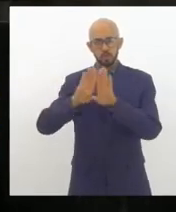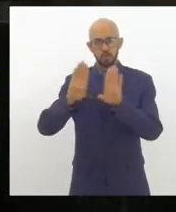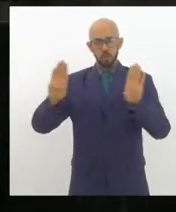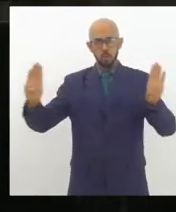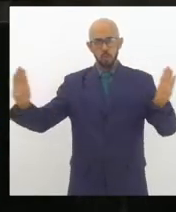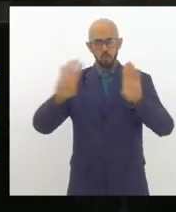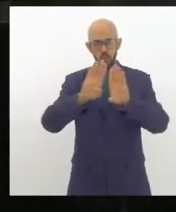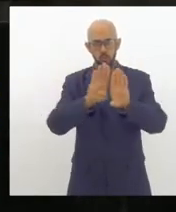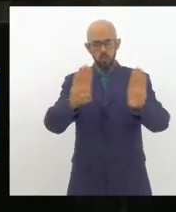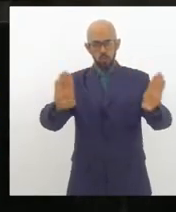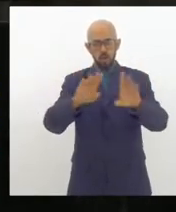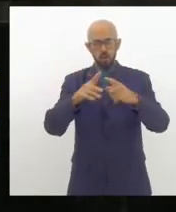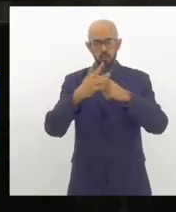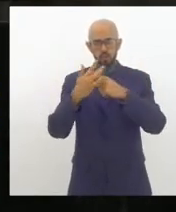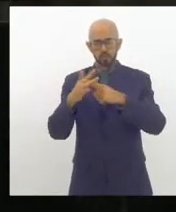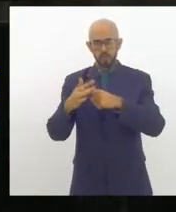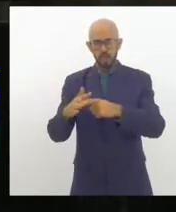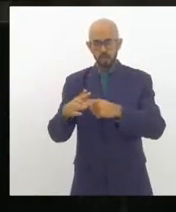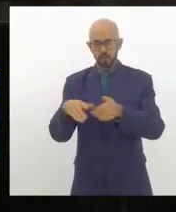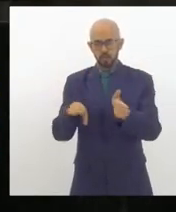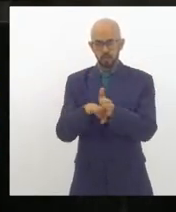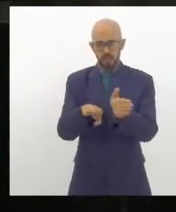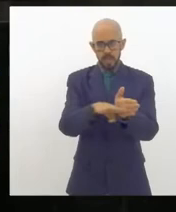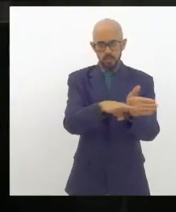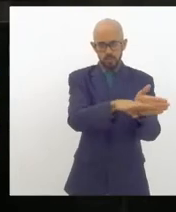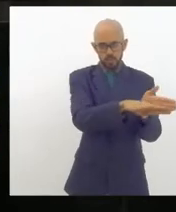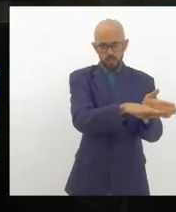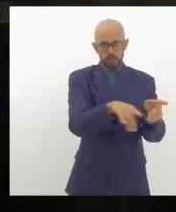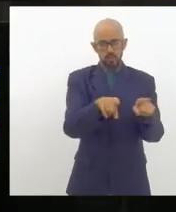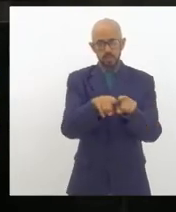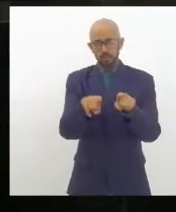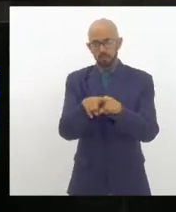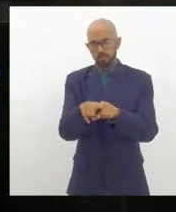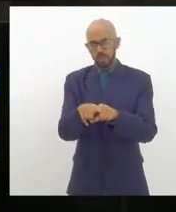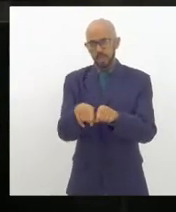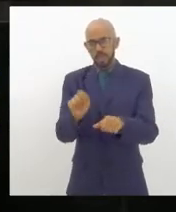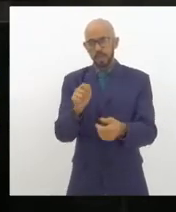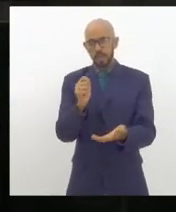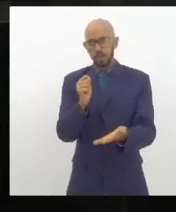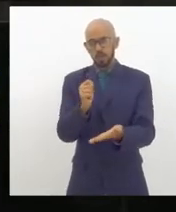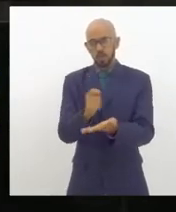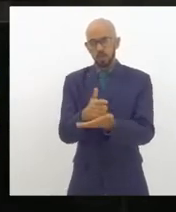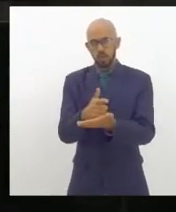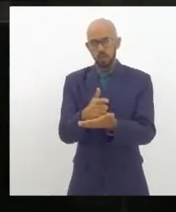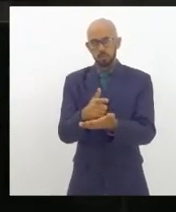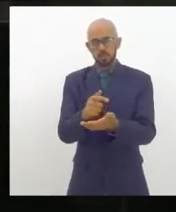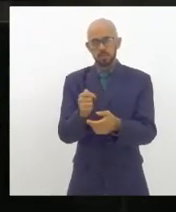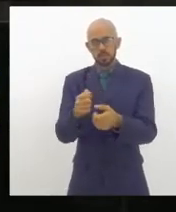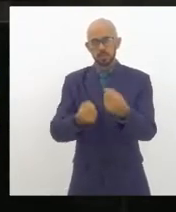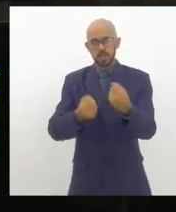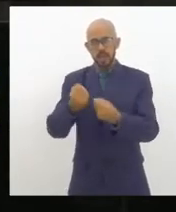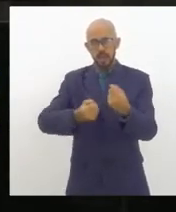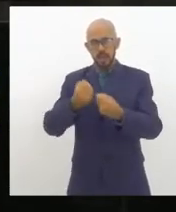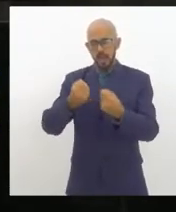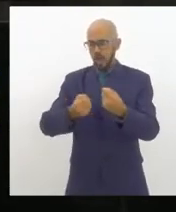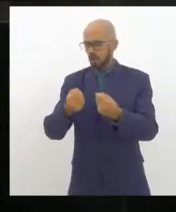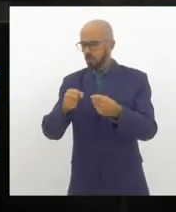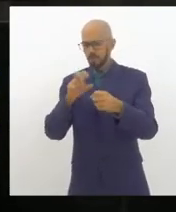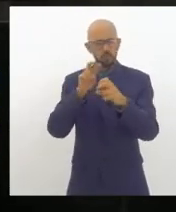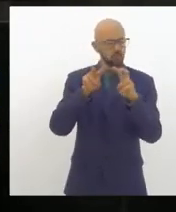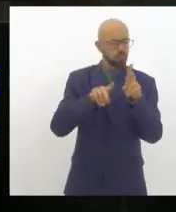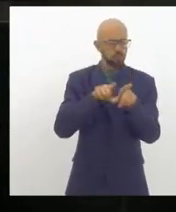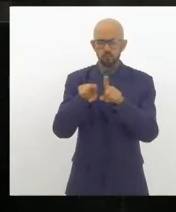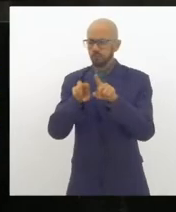de estações e a colocação de veículo ferroviário para patrulhamento da via e retirada